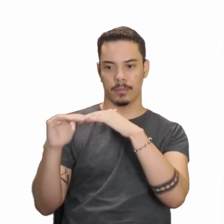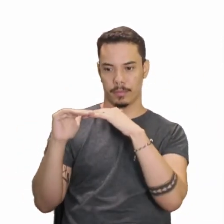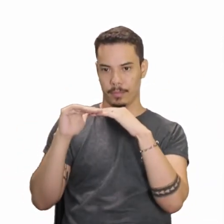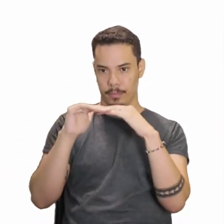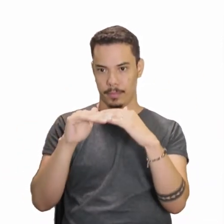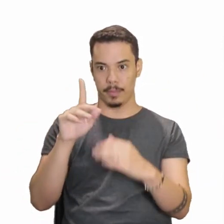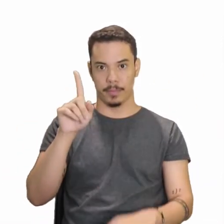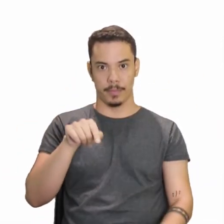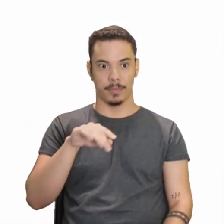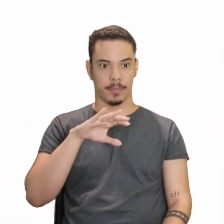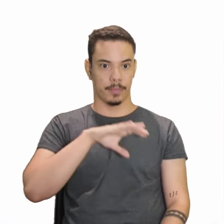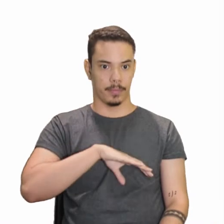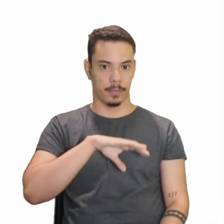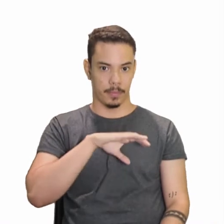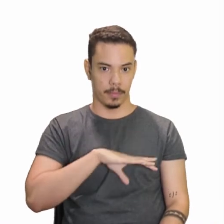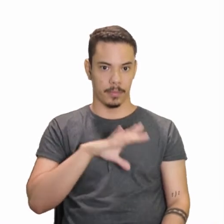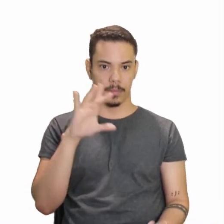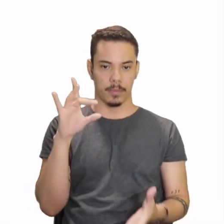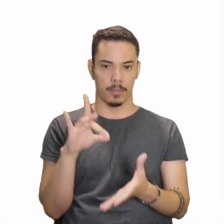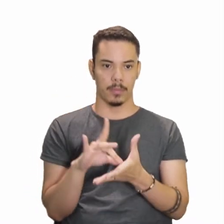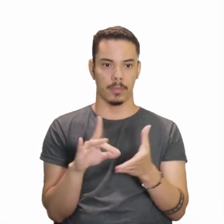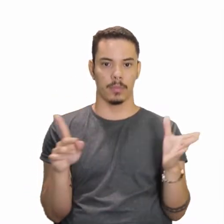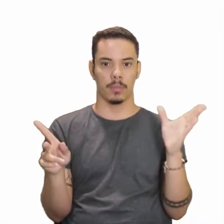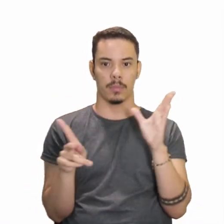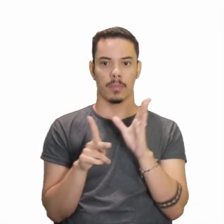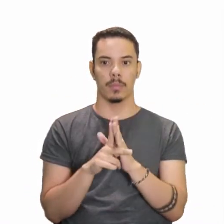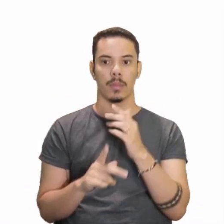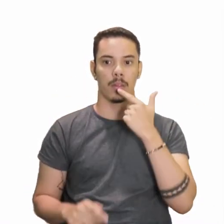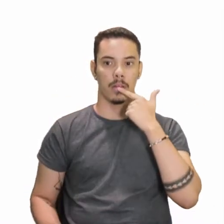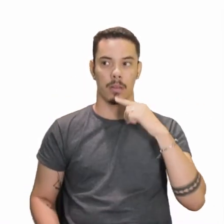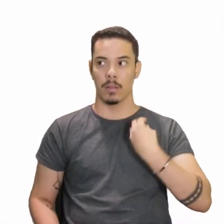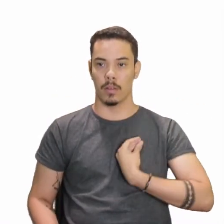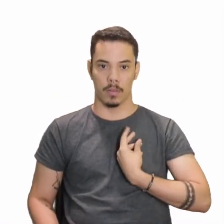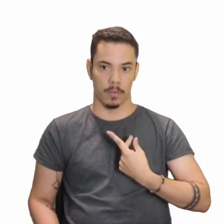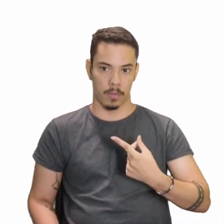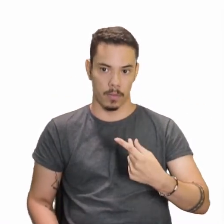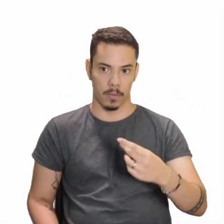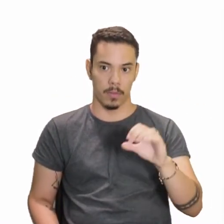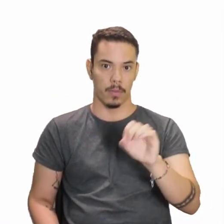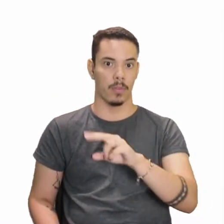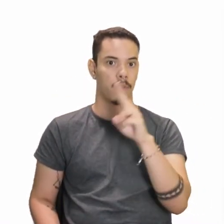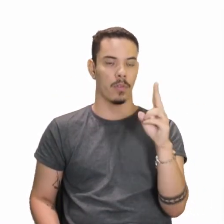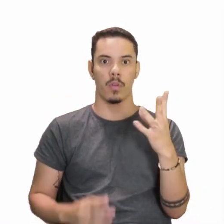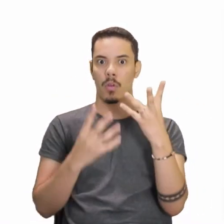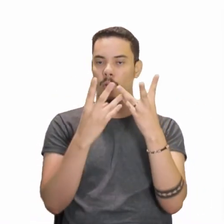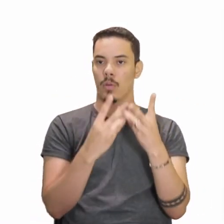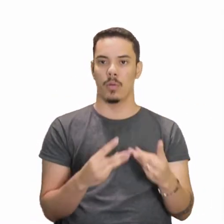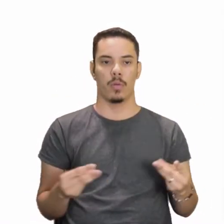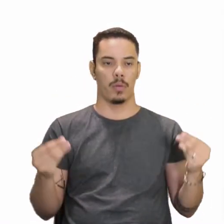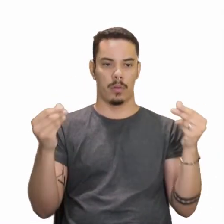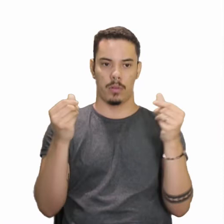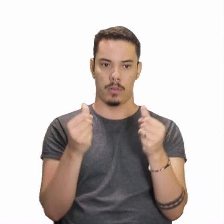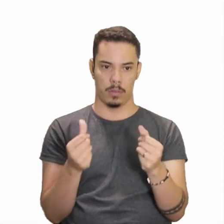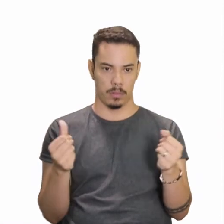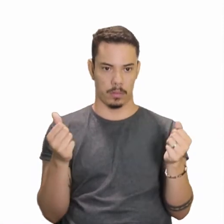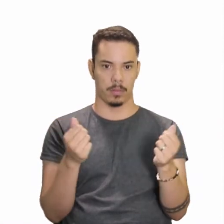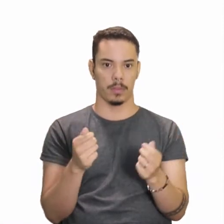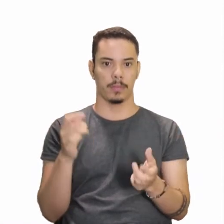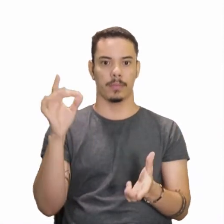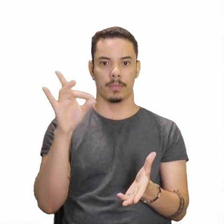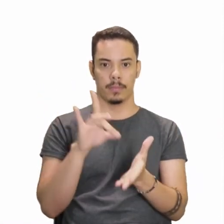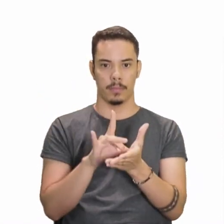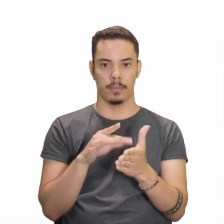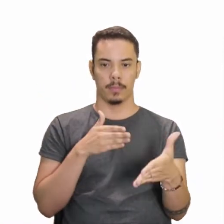língua portuguesa, originário dessa língua viva, ou desaparecida normalmente com uma